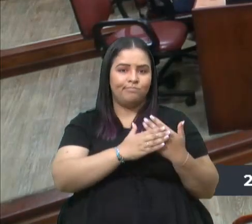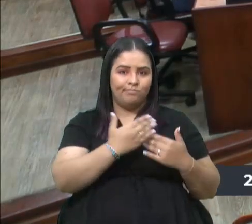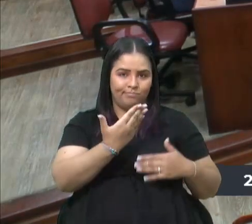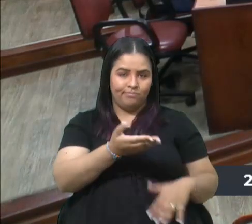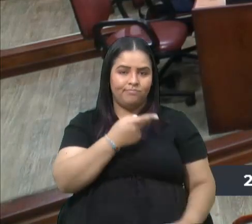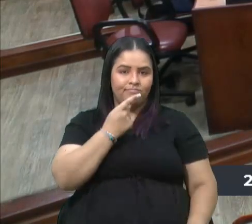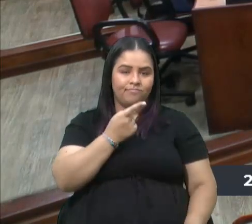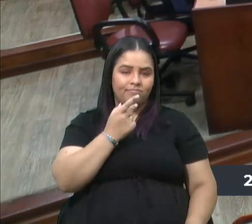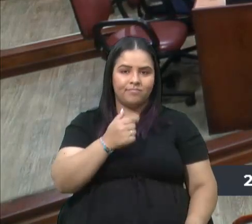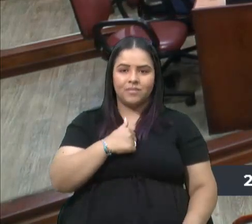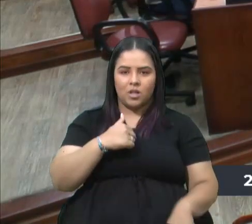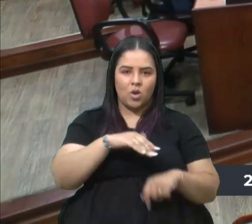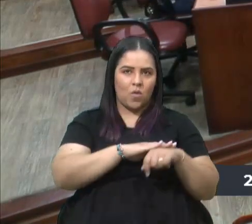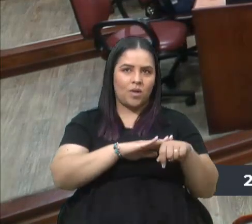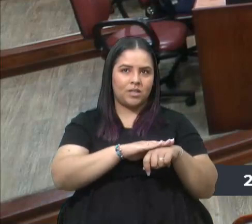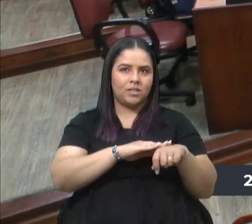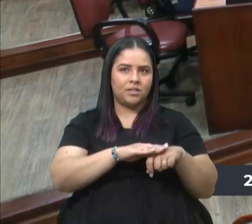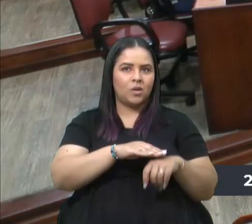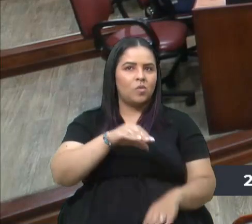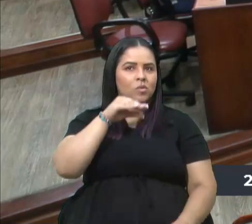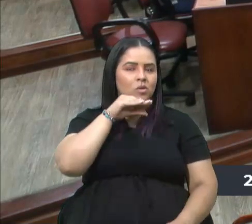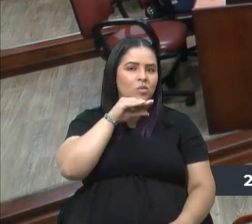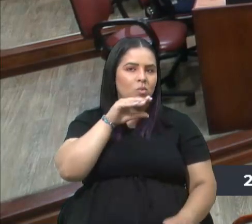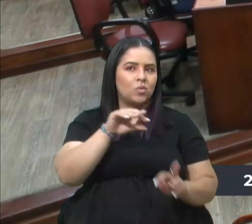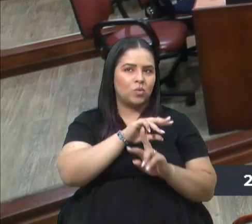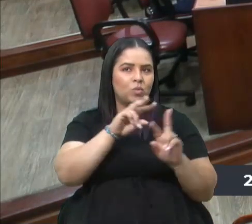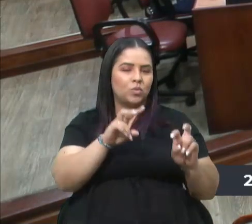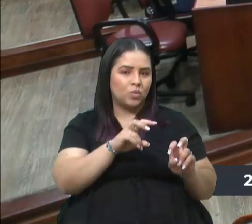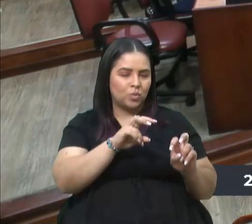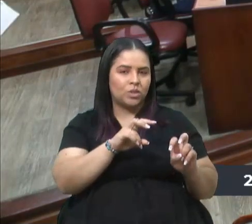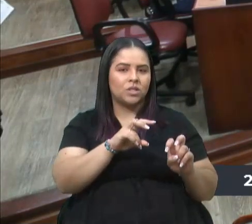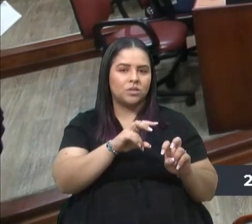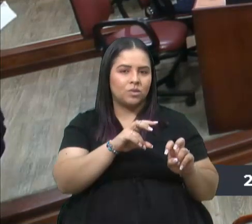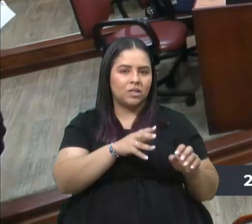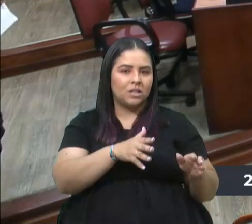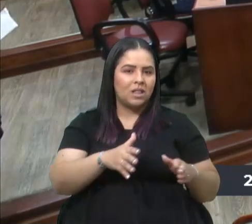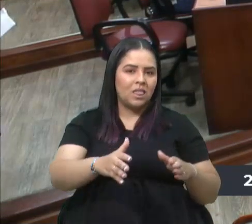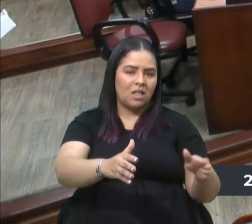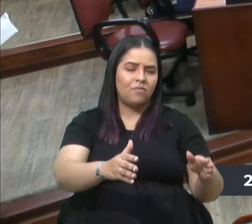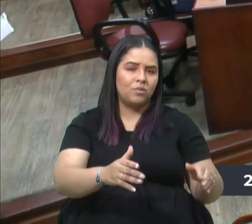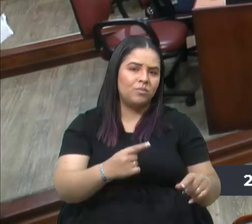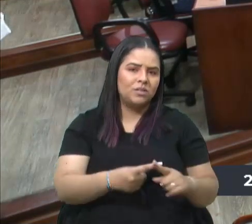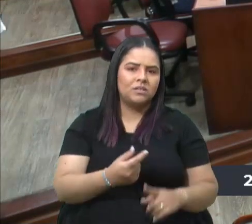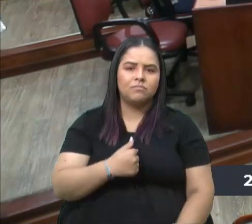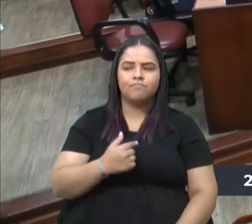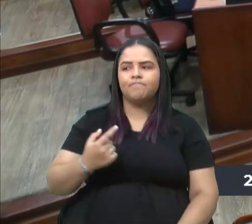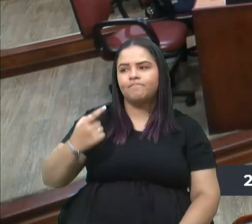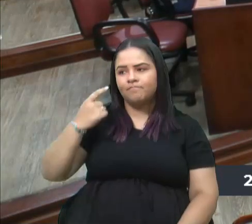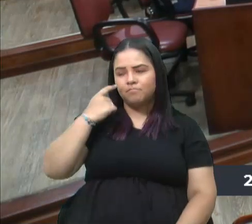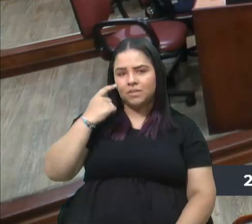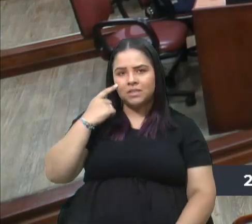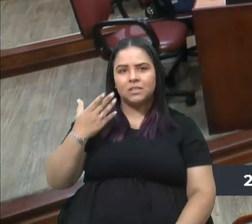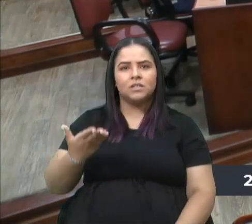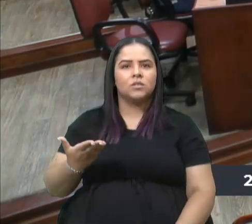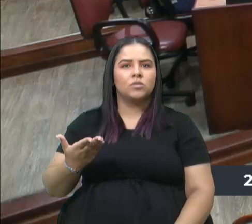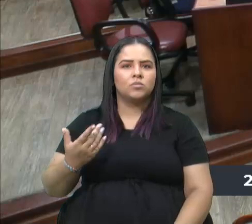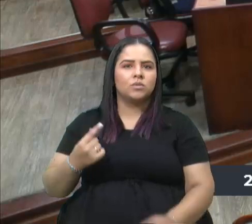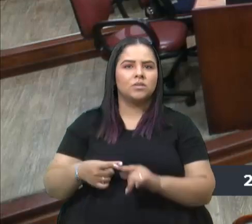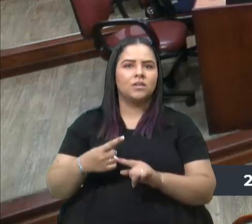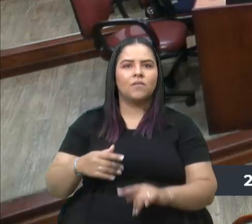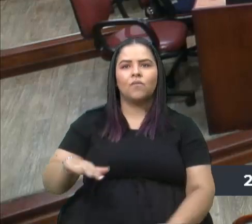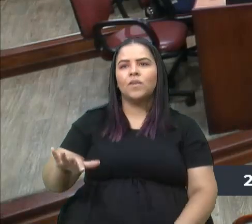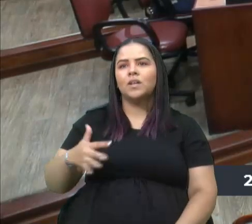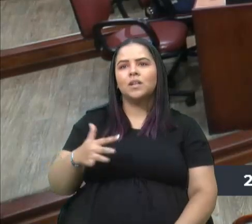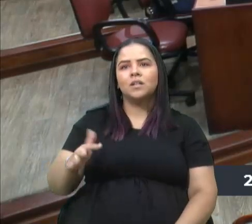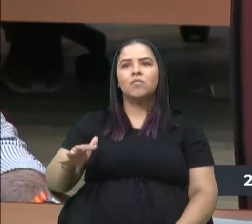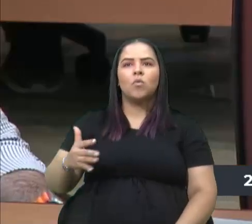questão, estava aqui conversando com o Bortola, na questão dos desvios. Estava aqui pensando talvez os motoristas vão